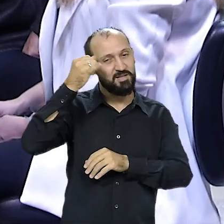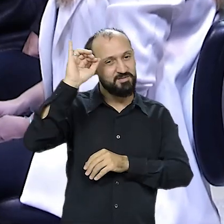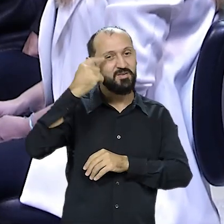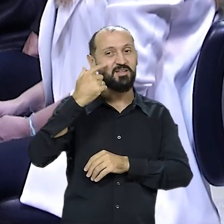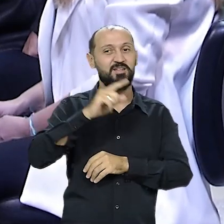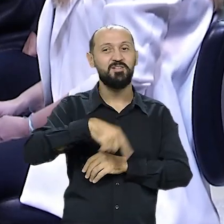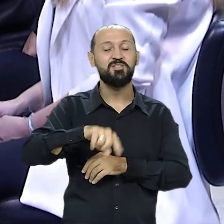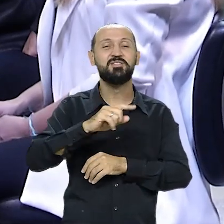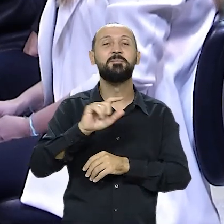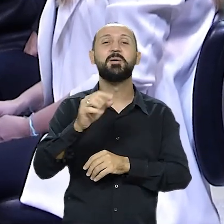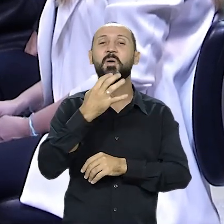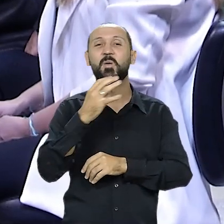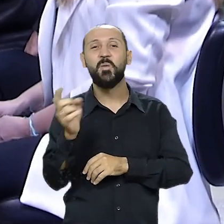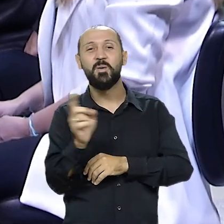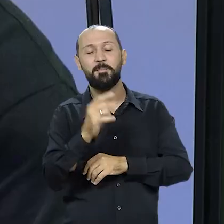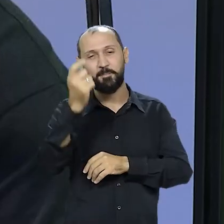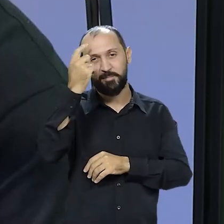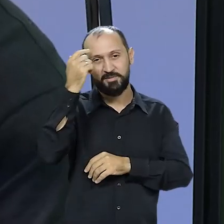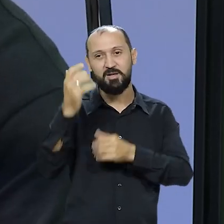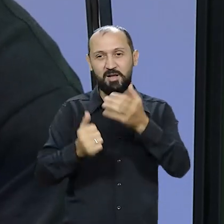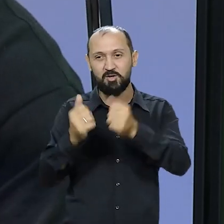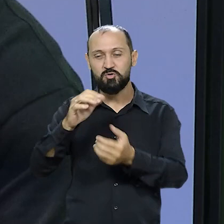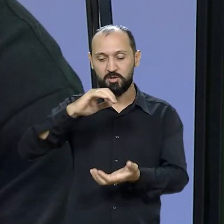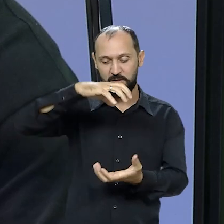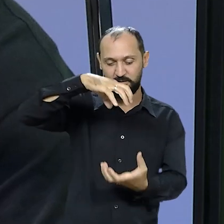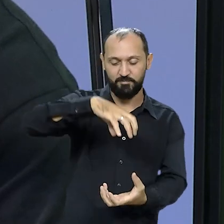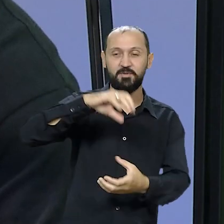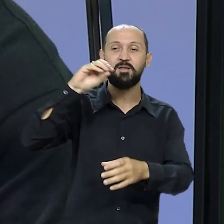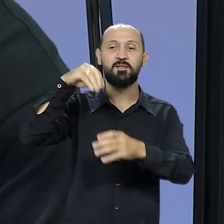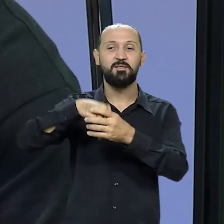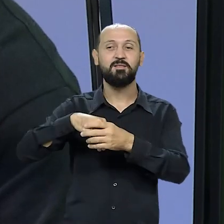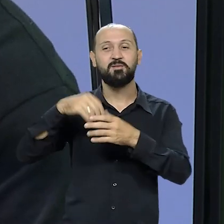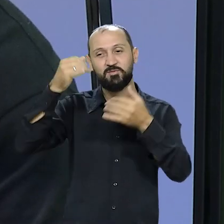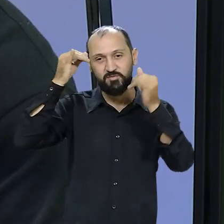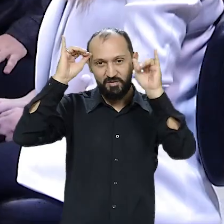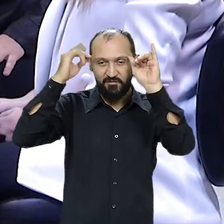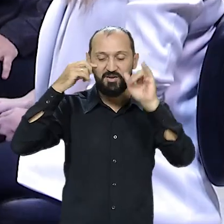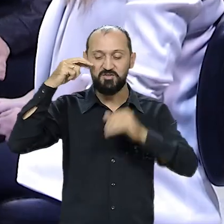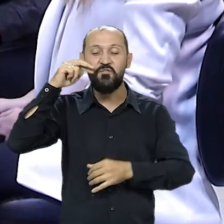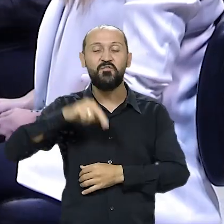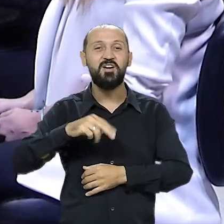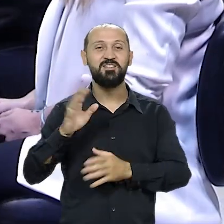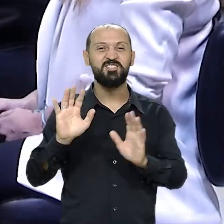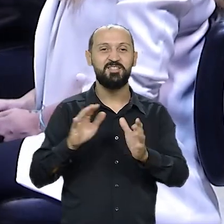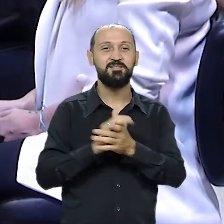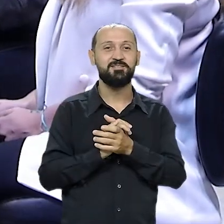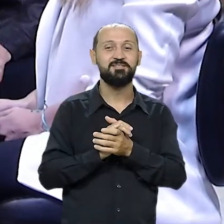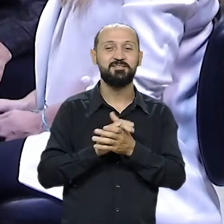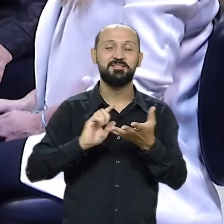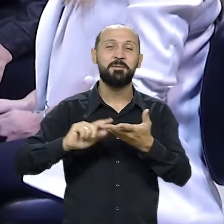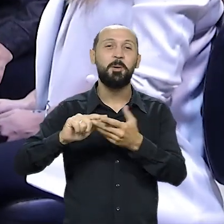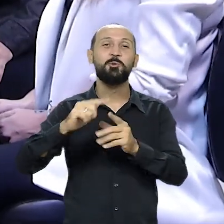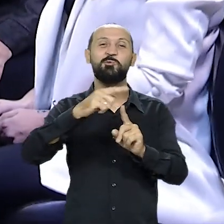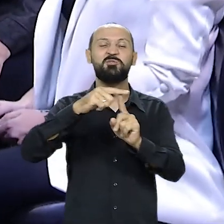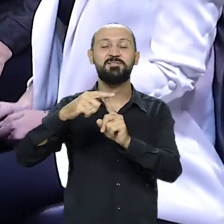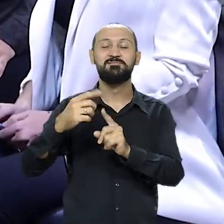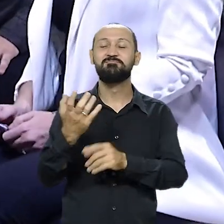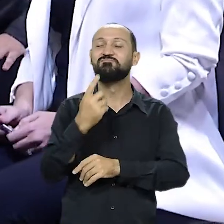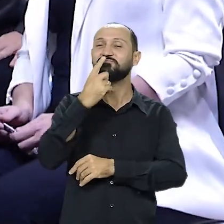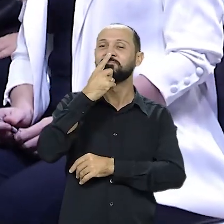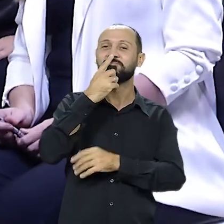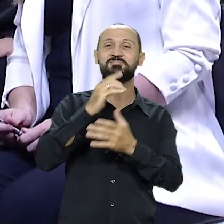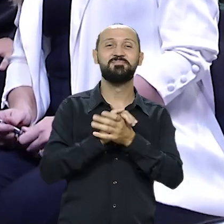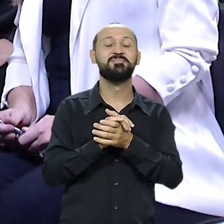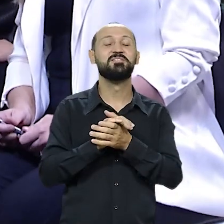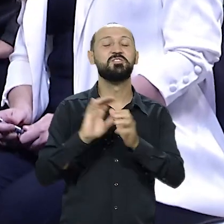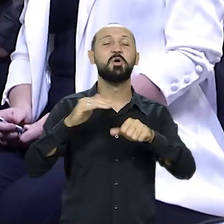já, para quem não conhece, acha que o leite é só da caixinha, mas tem na vaquinha lá, vai já ver como é que é. Tem leite para todos os gostos, né, Tiago? Então, a